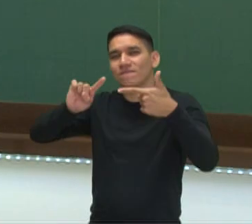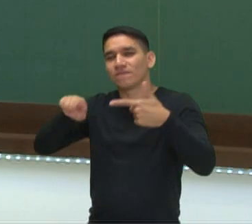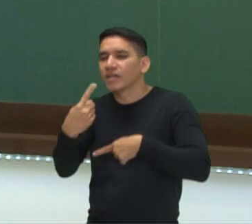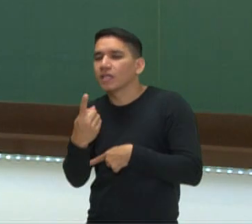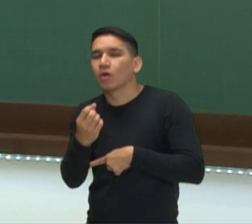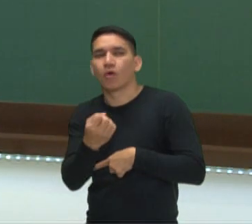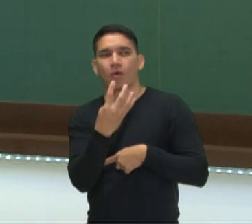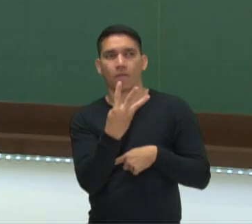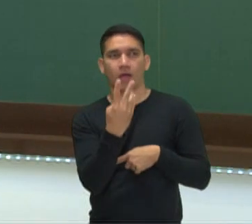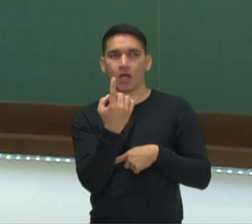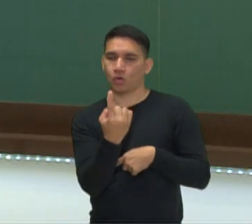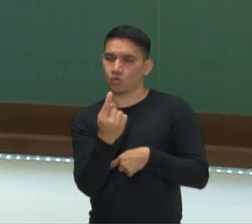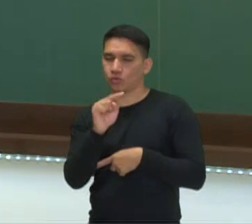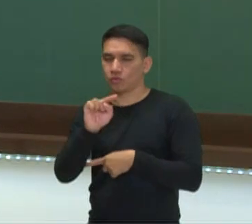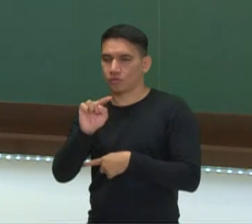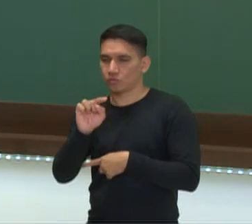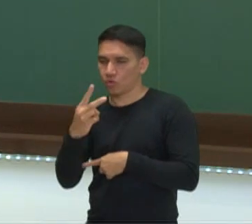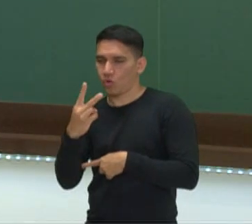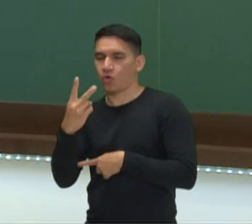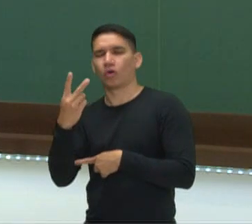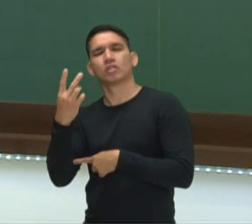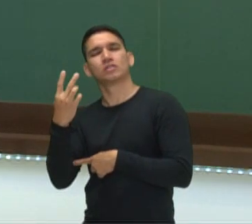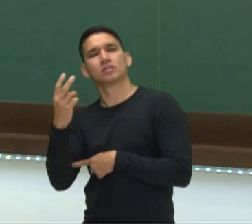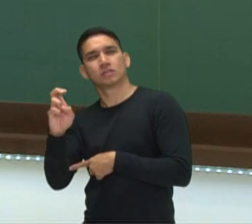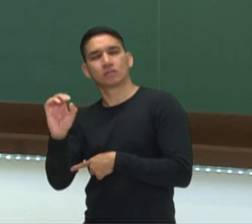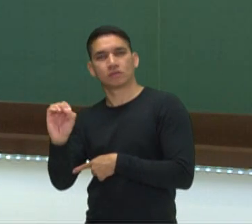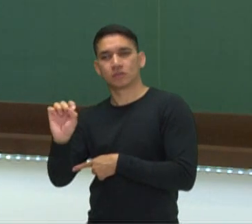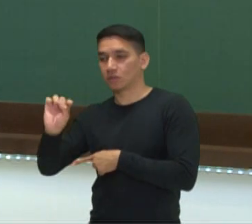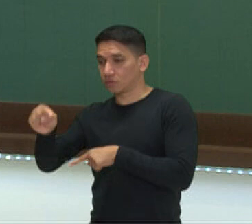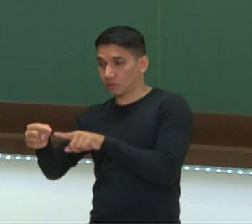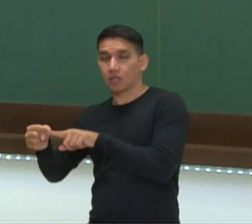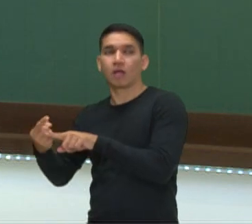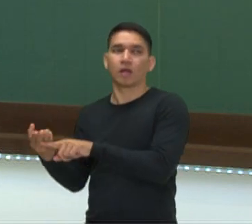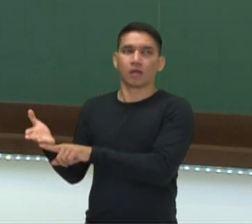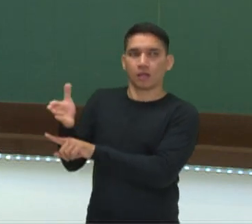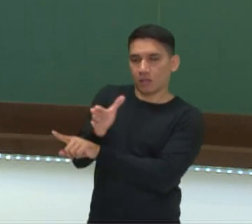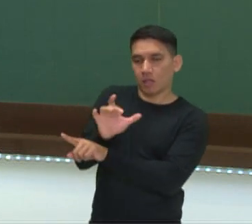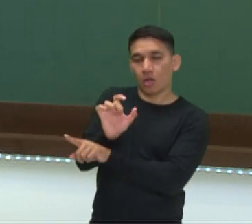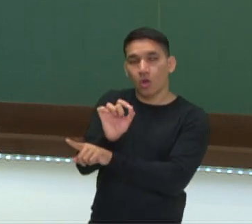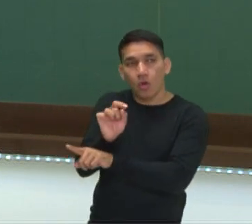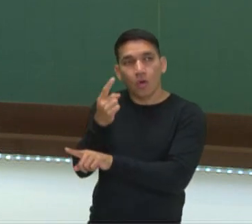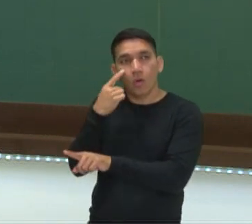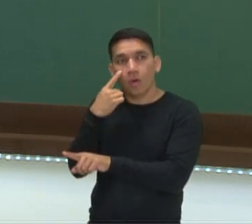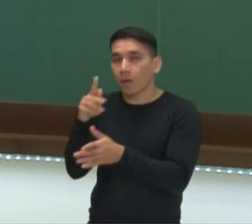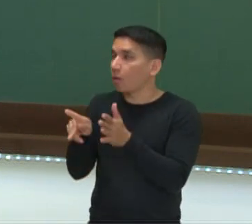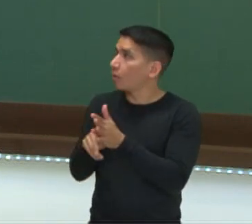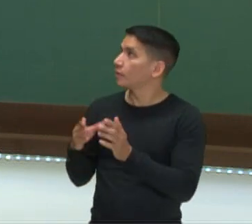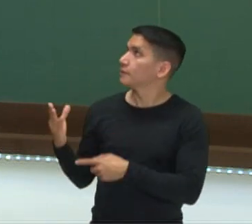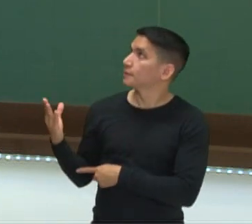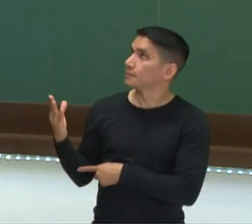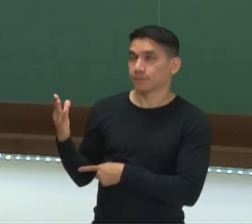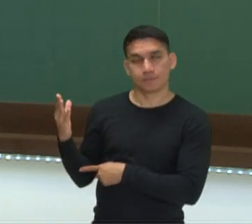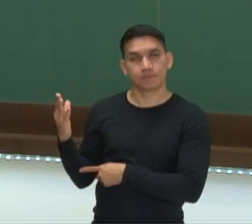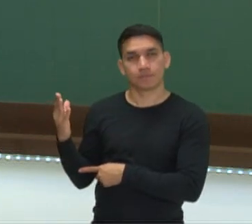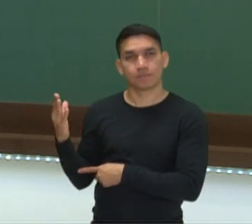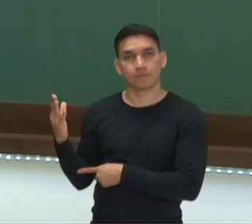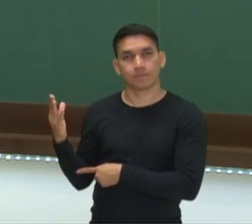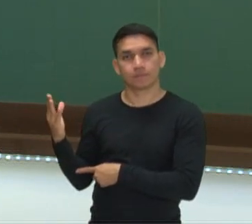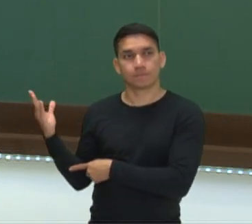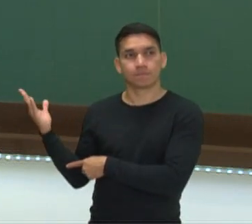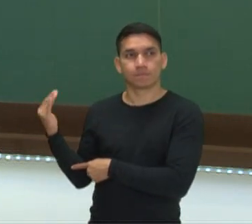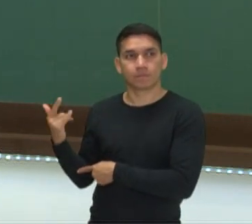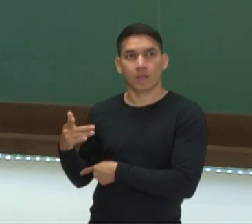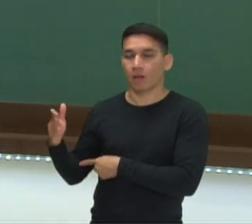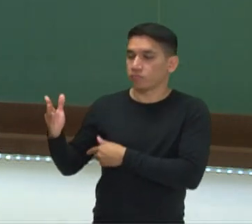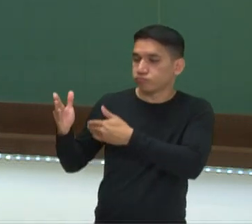casa da unidade de watt-hora. Leva até a casa da milhar. Aqui, ó, no 41.000, no 1.000 aqui, ó. Leva até a direita do 1.